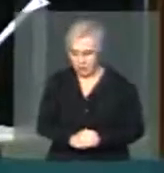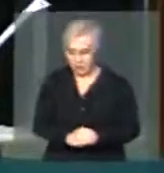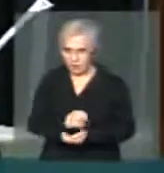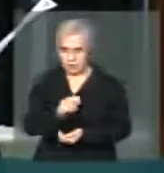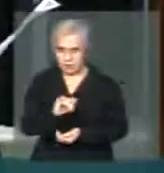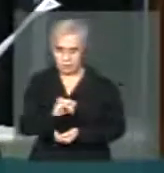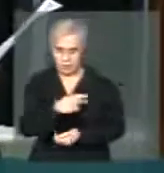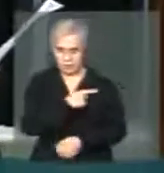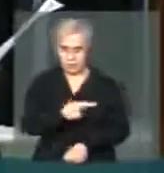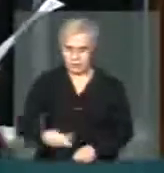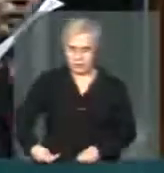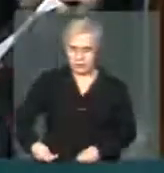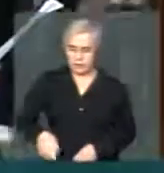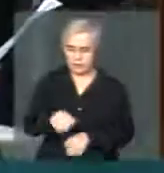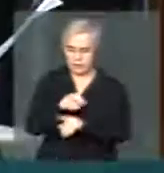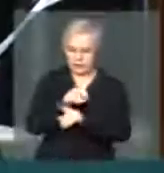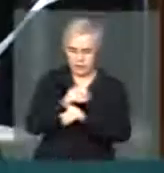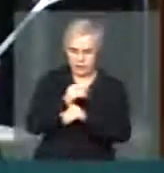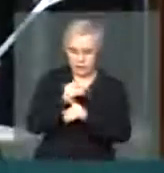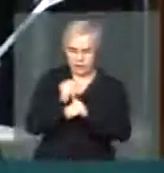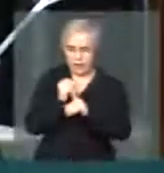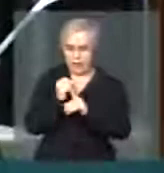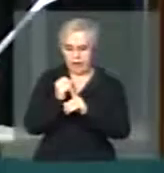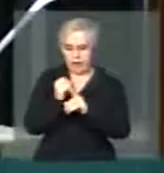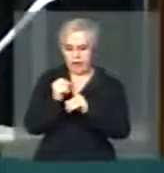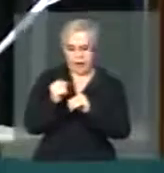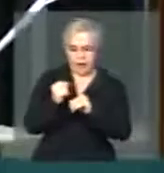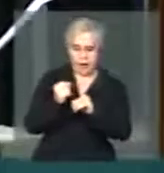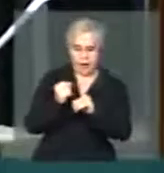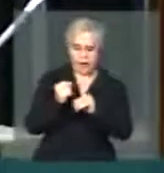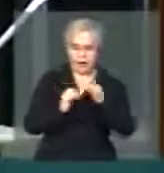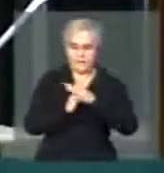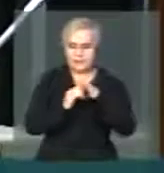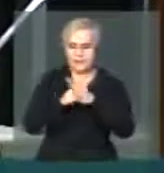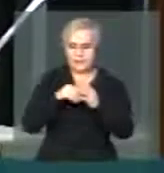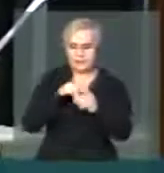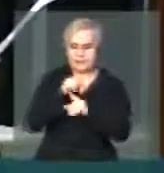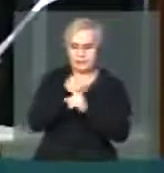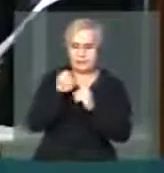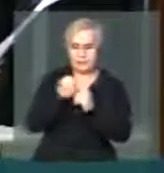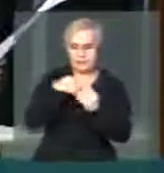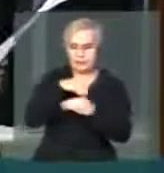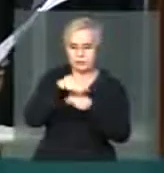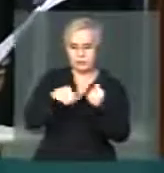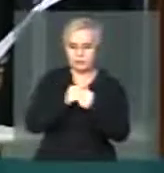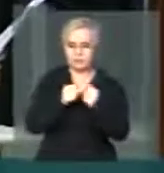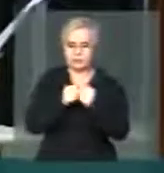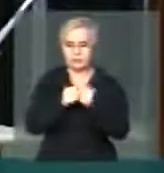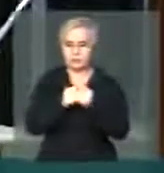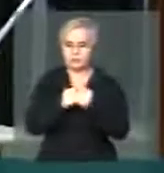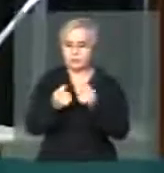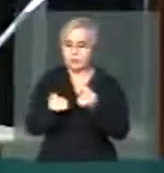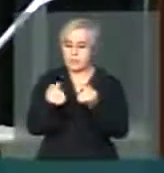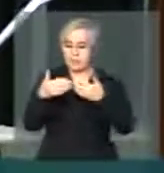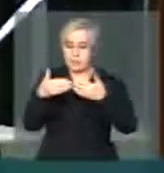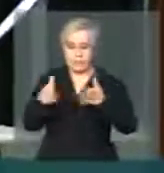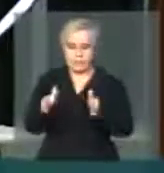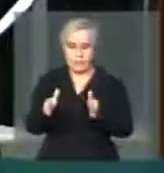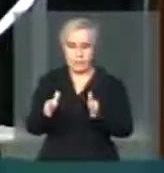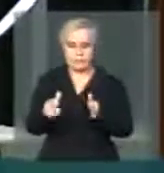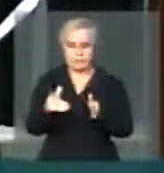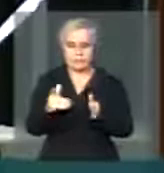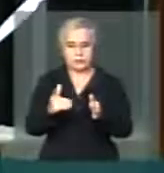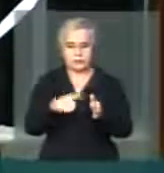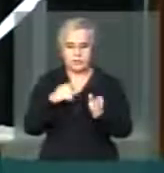o presidente da Sociedade de Economia Mista e de Capital Aberto, deverão comprovar exercício prévio